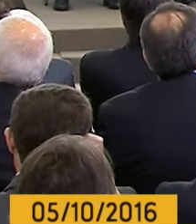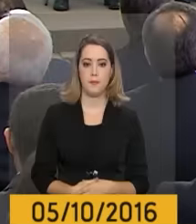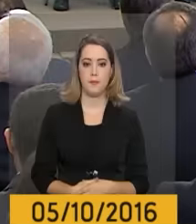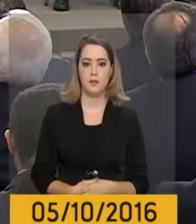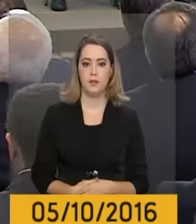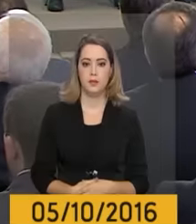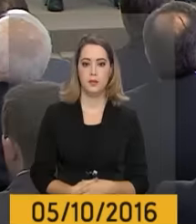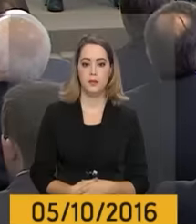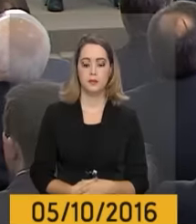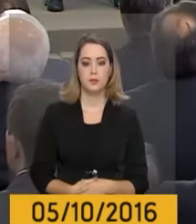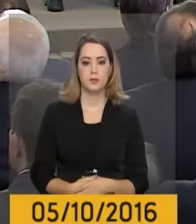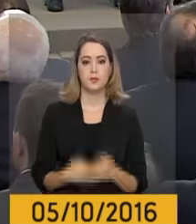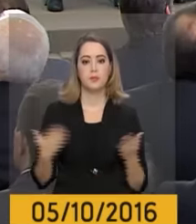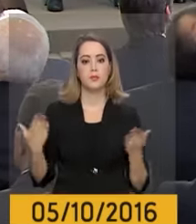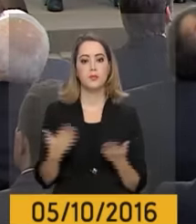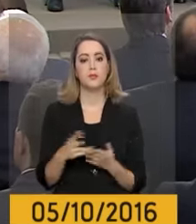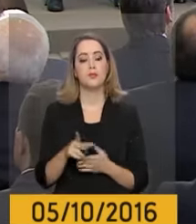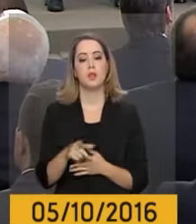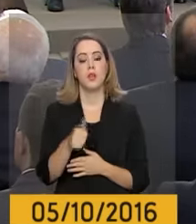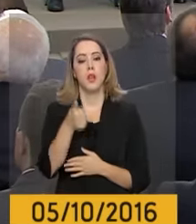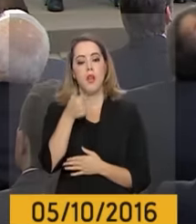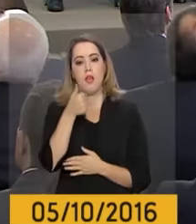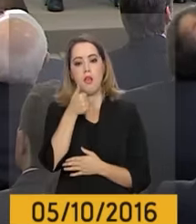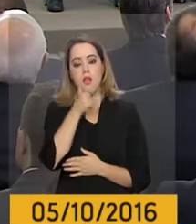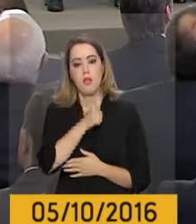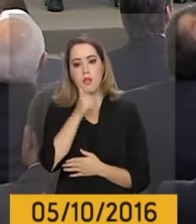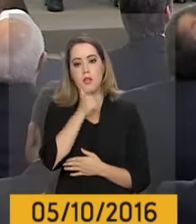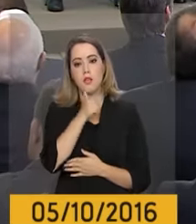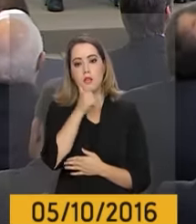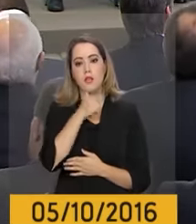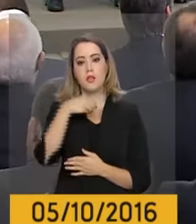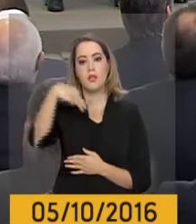Neste momento, ouviremos as palavras da senhora Marcela Temer.